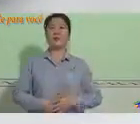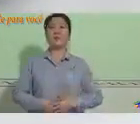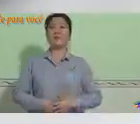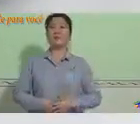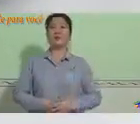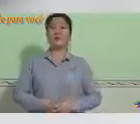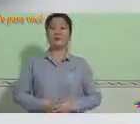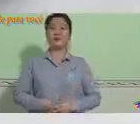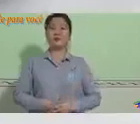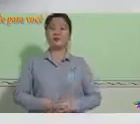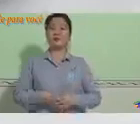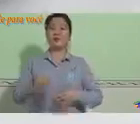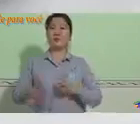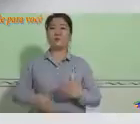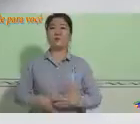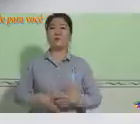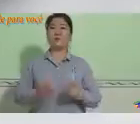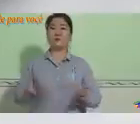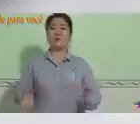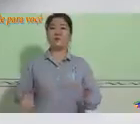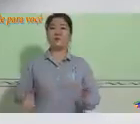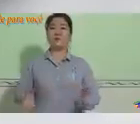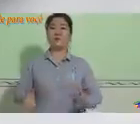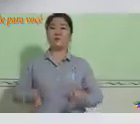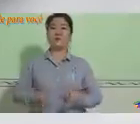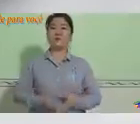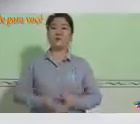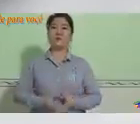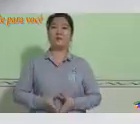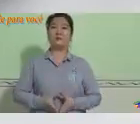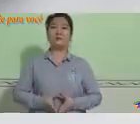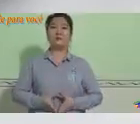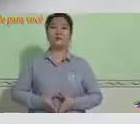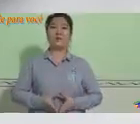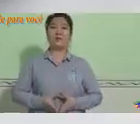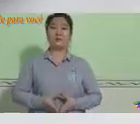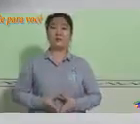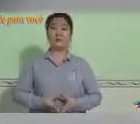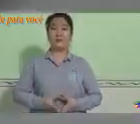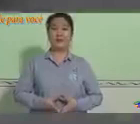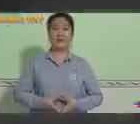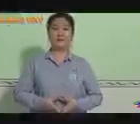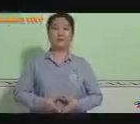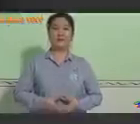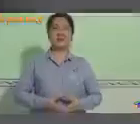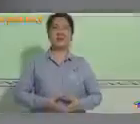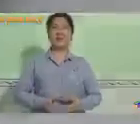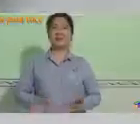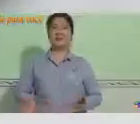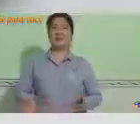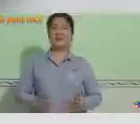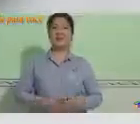A receita mais comum para preparar o fermento natural, vírgula, é misturar a massa de leveduras e bactérias, vírgula, conhecida